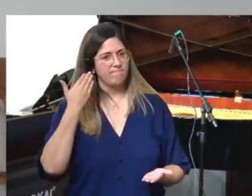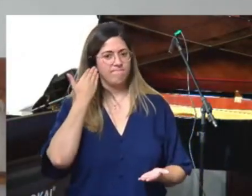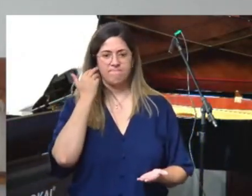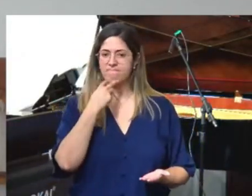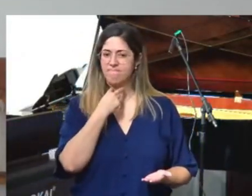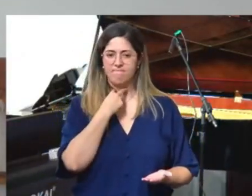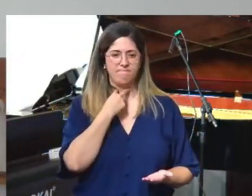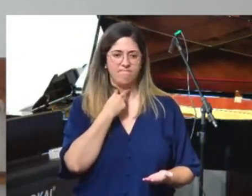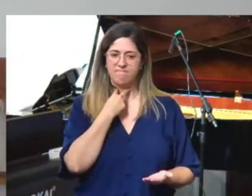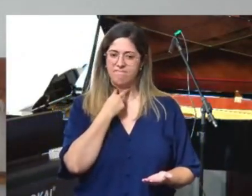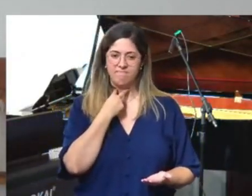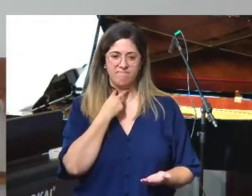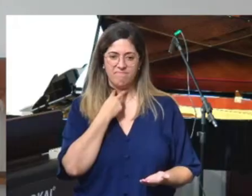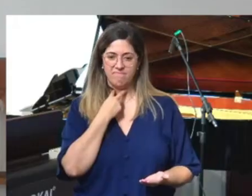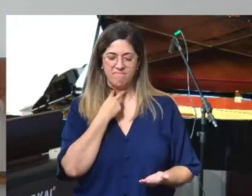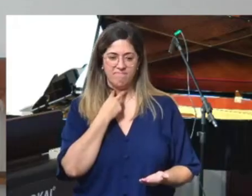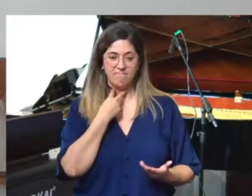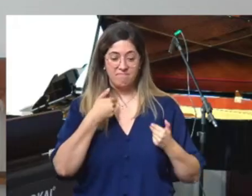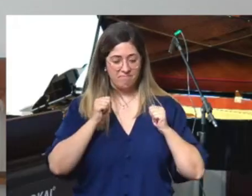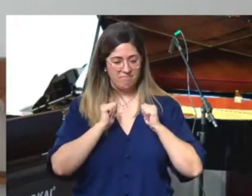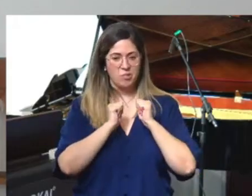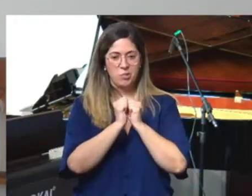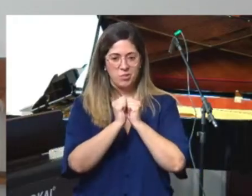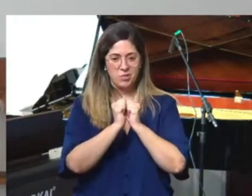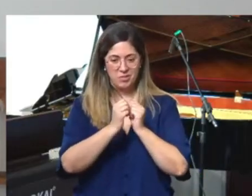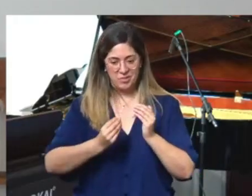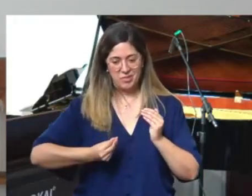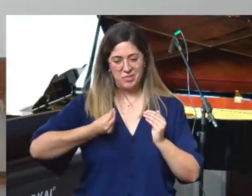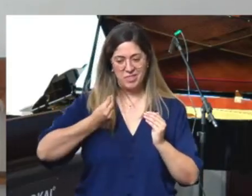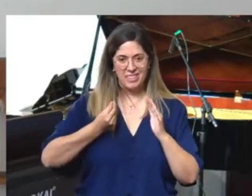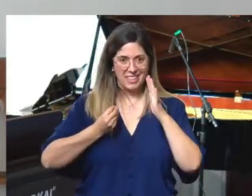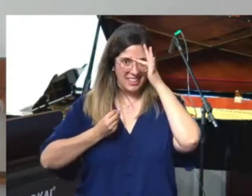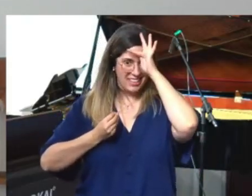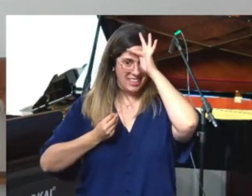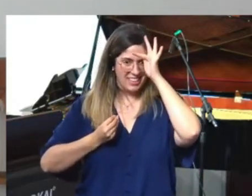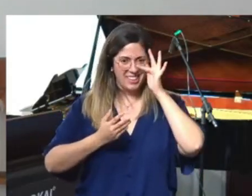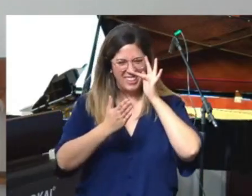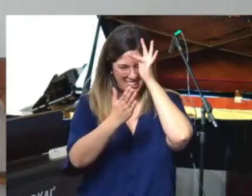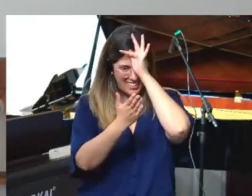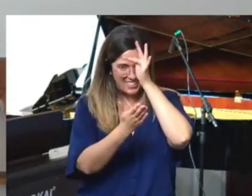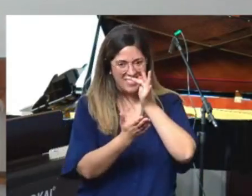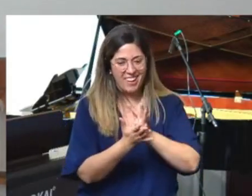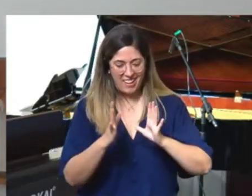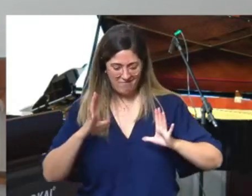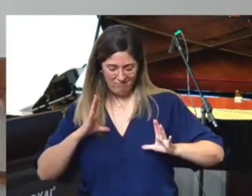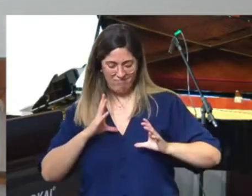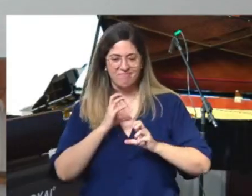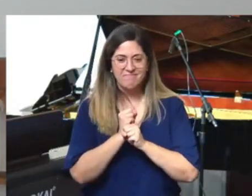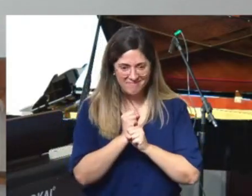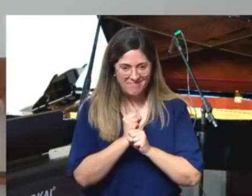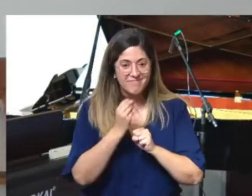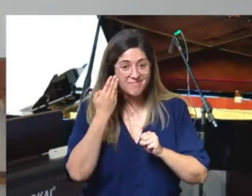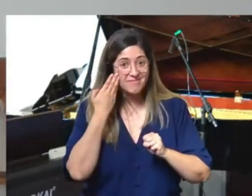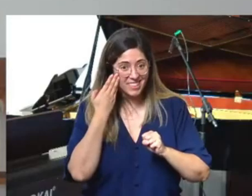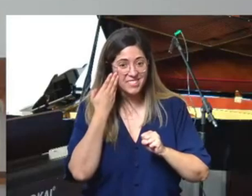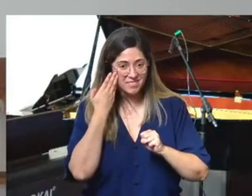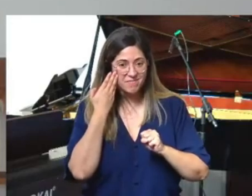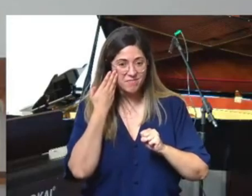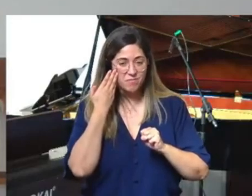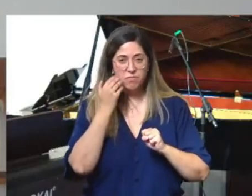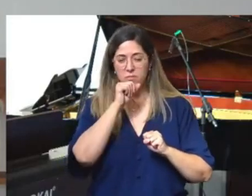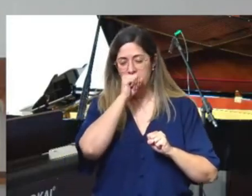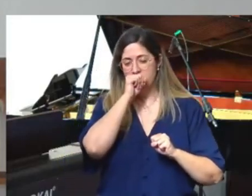atos e comportamentos depõem contra nós. É algo, para se dizer,